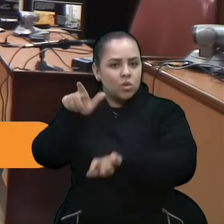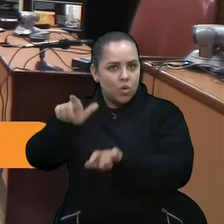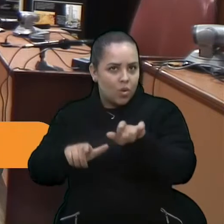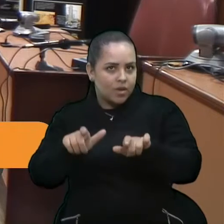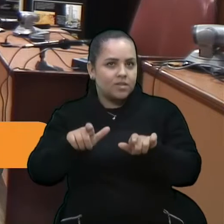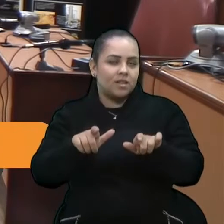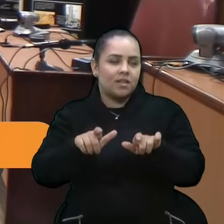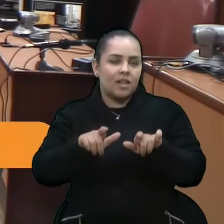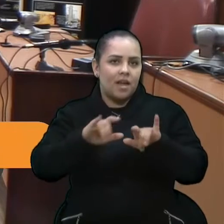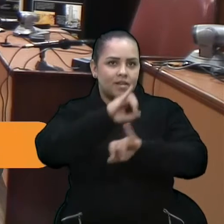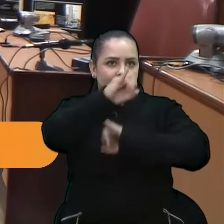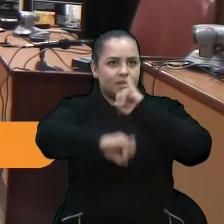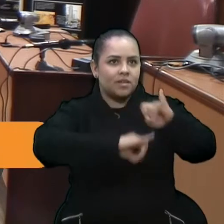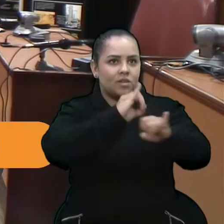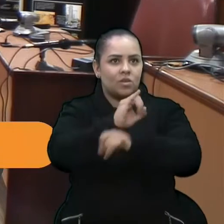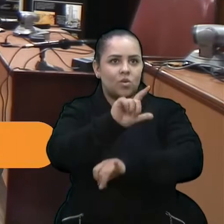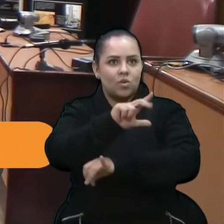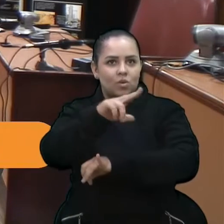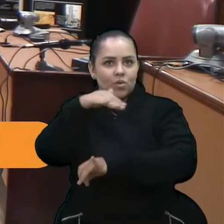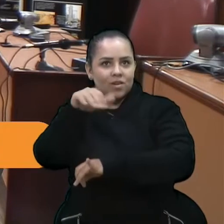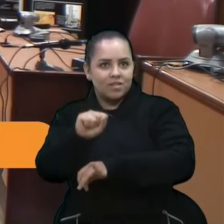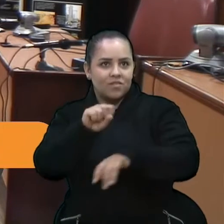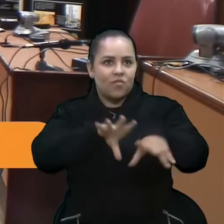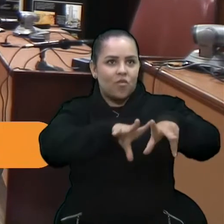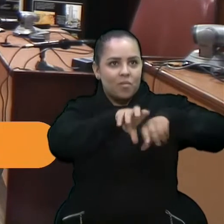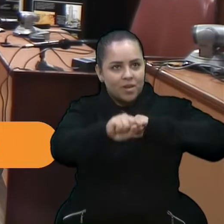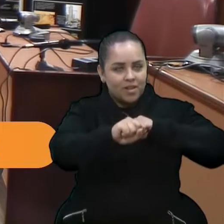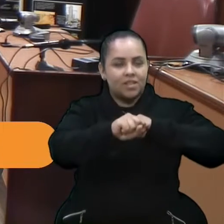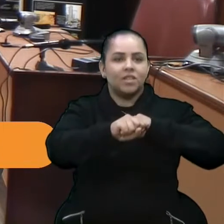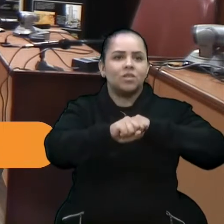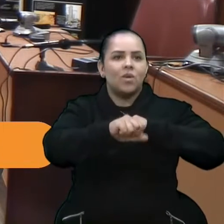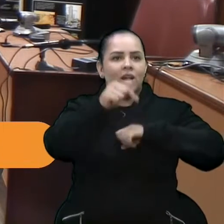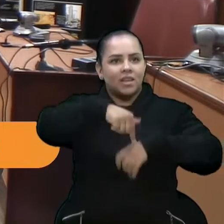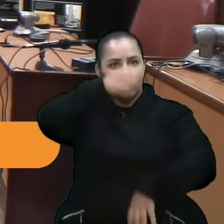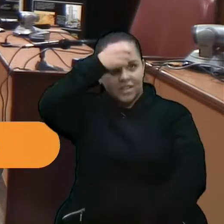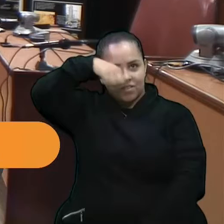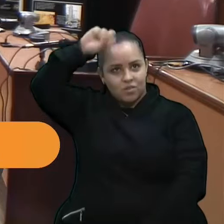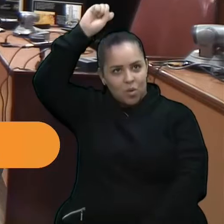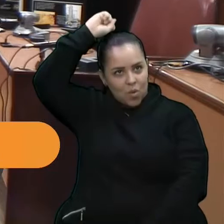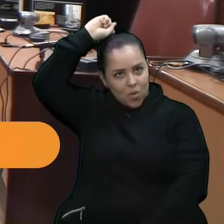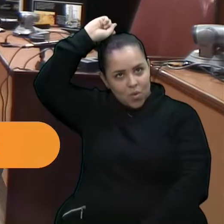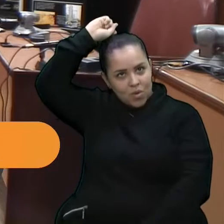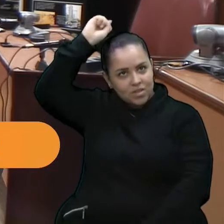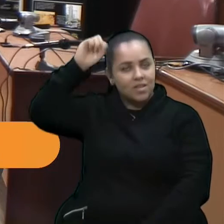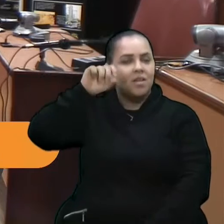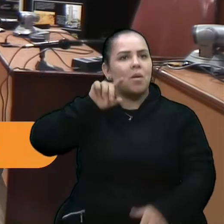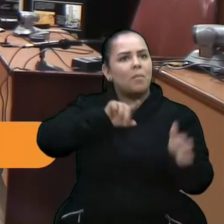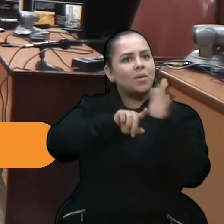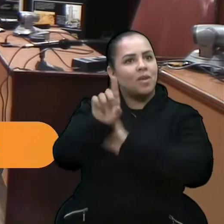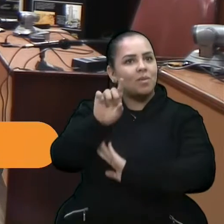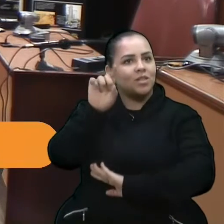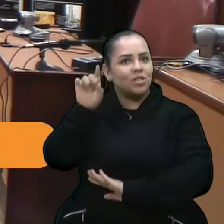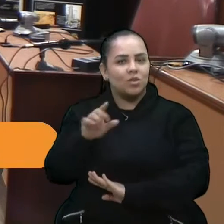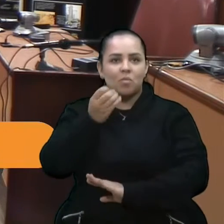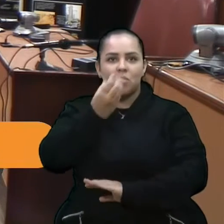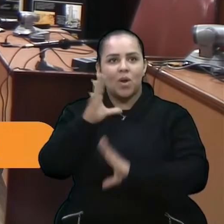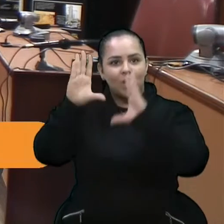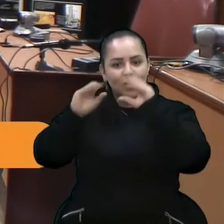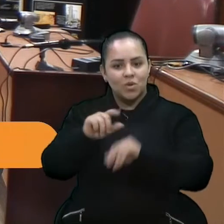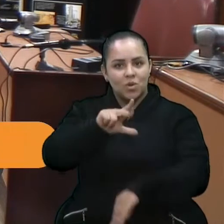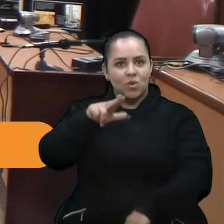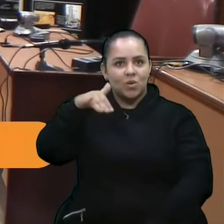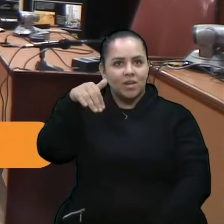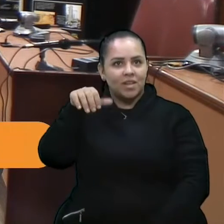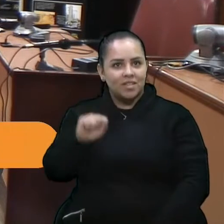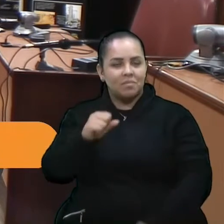Marques, que aliás está quase se formando em jornalismo aqui pela Universidade de Caxias do Sul. Ele vai te fazer uma pergunta. Lucas, boa noite, prazer